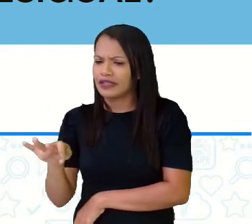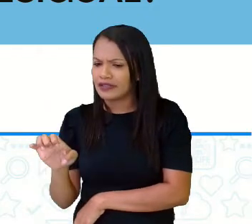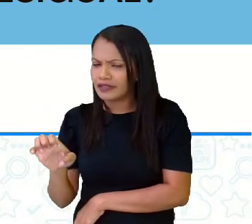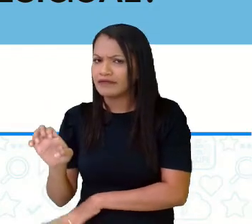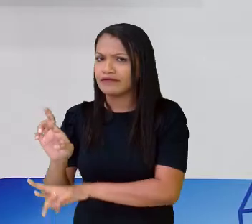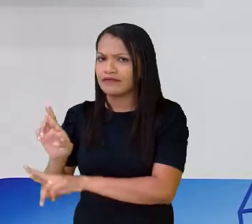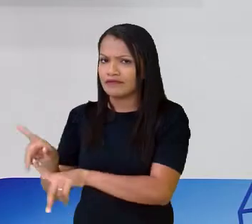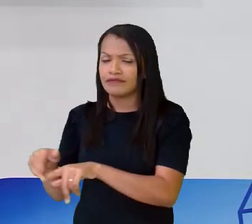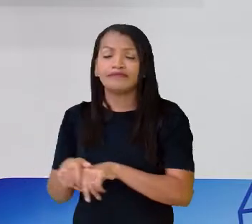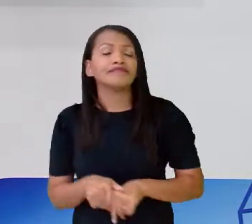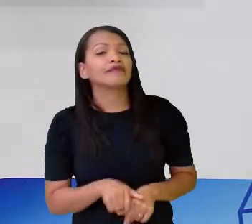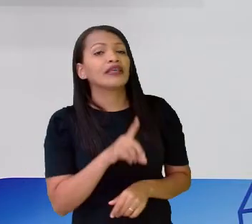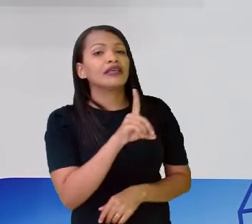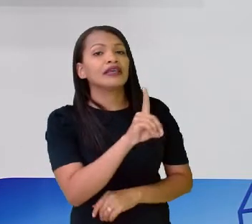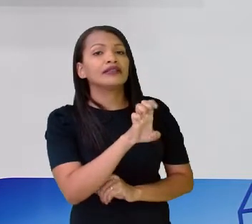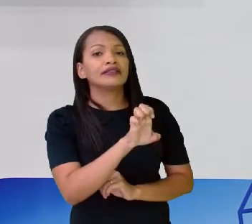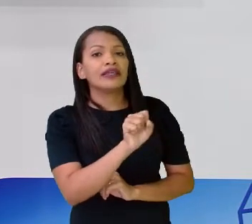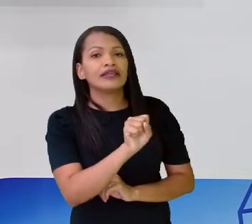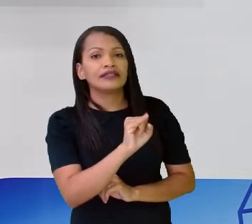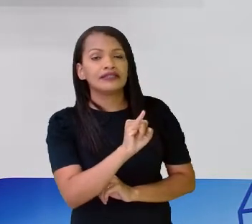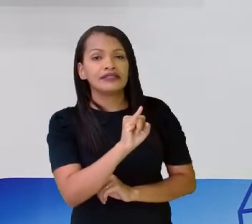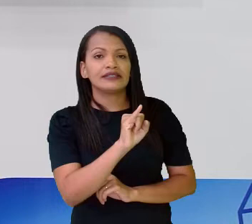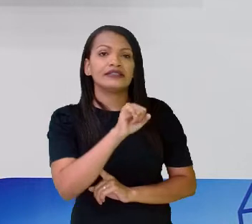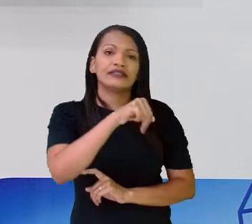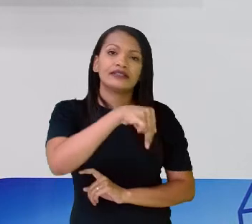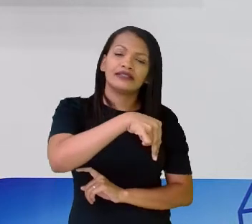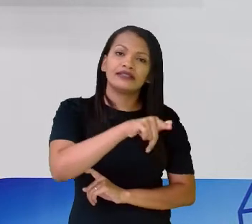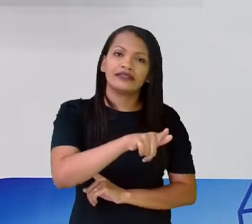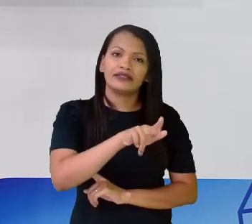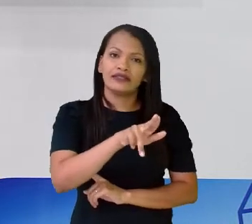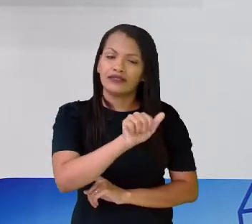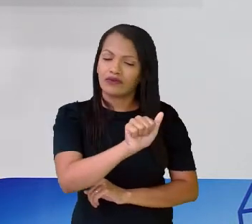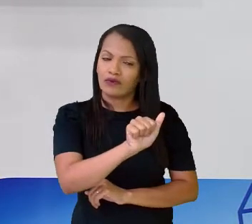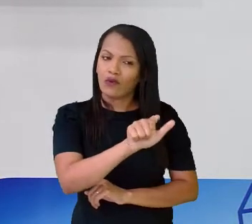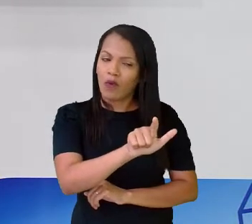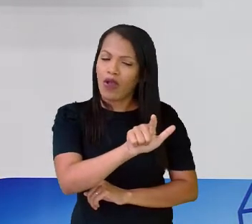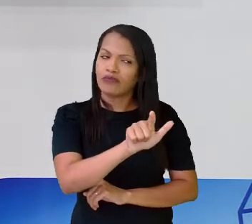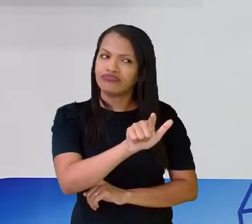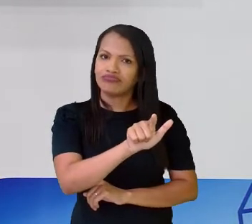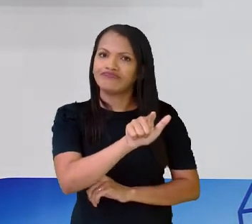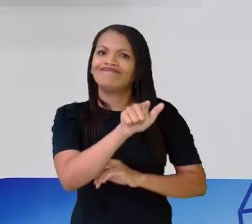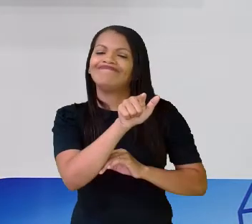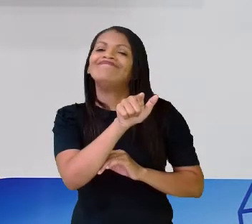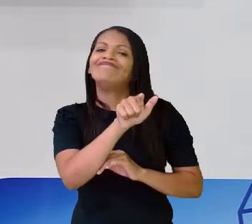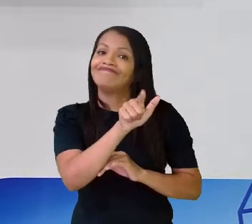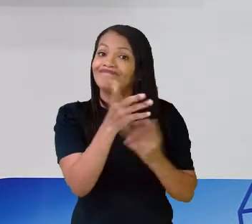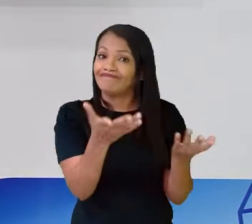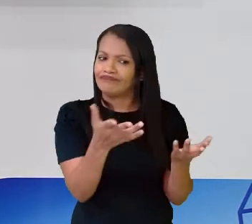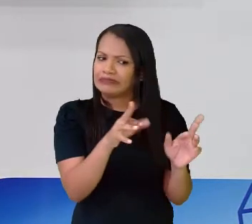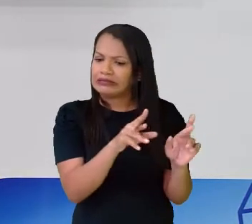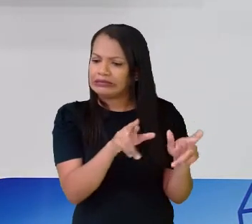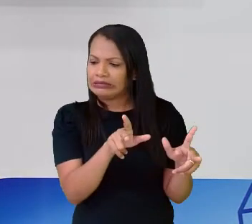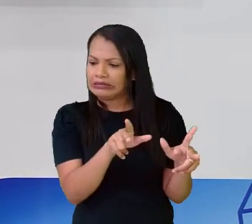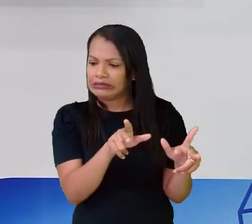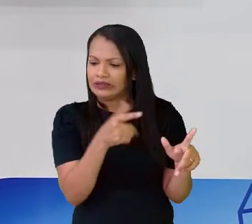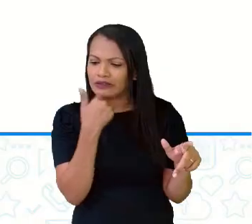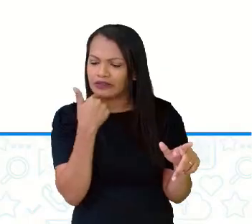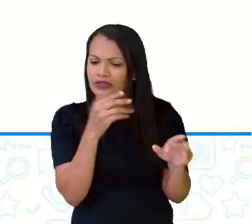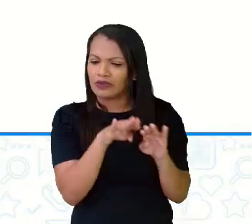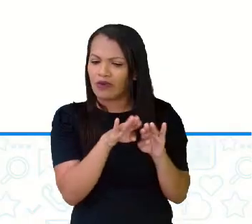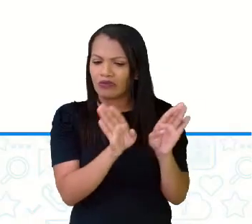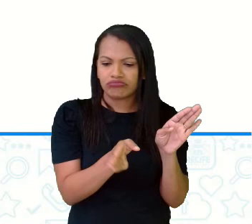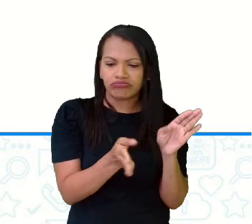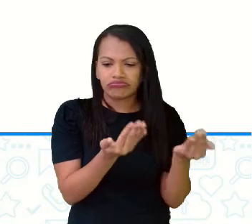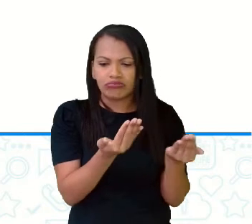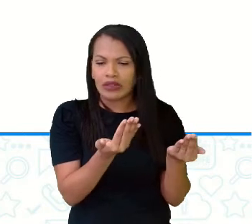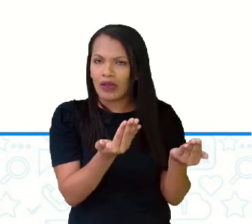palavras que aparentemente têm o mesmo significado, mas elas não têm o mesmo significado. Olha só, deixa eu mostrar para